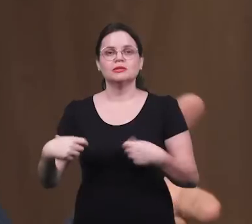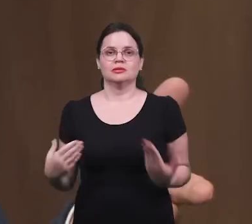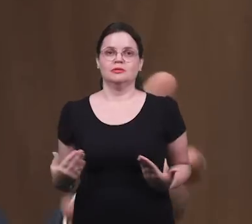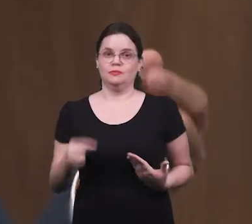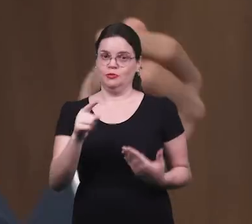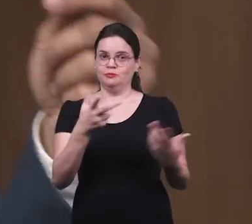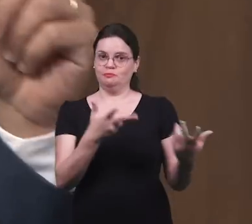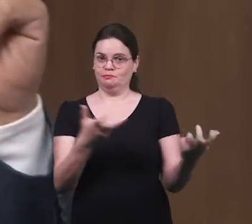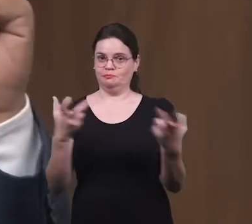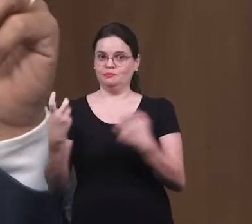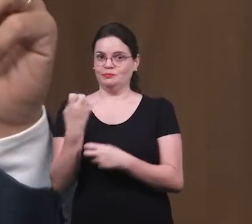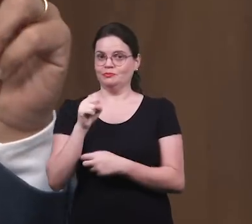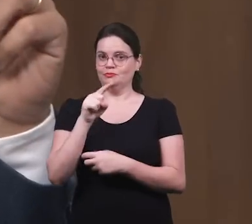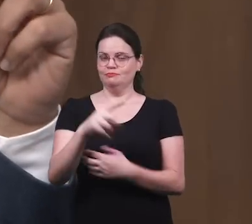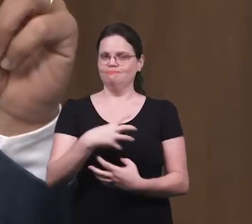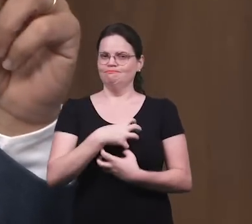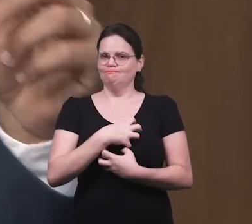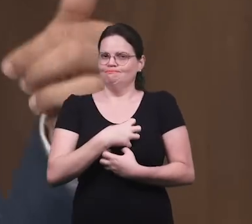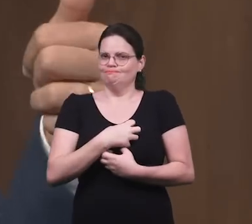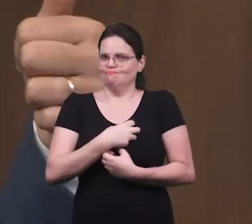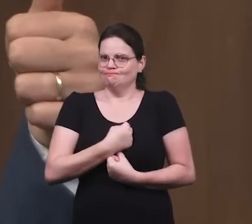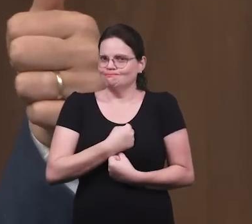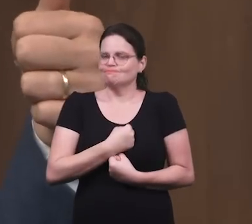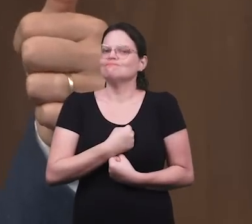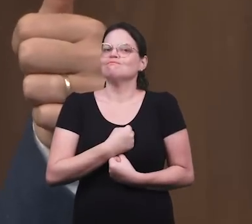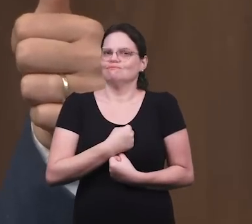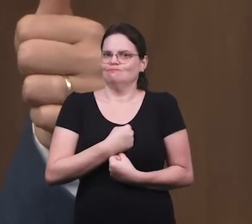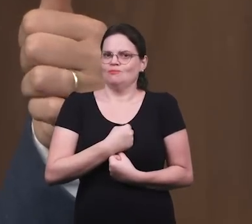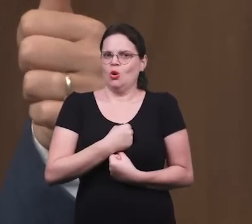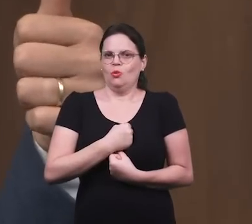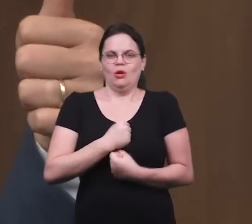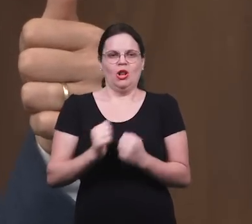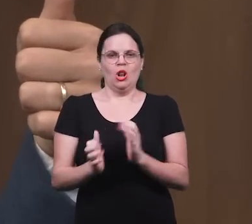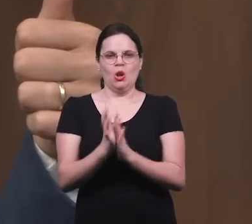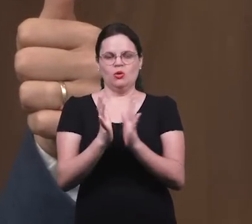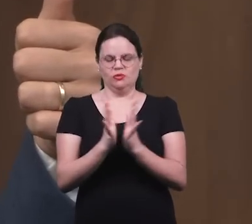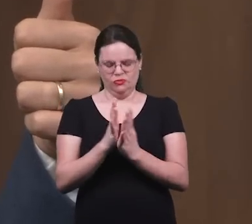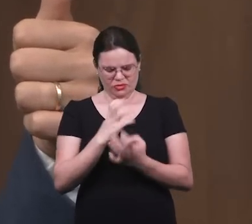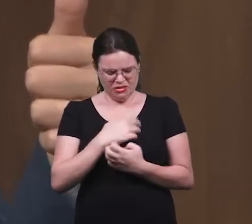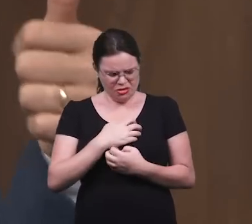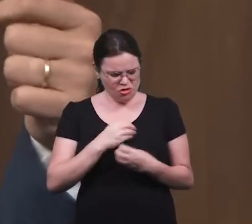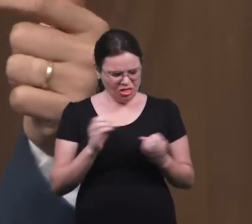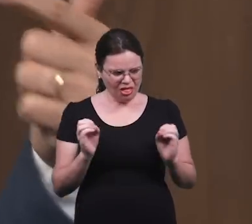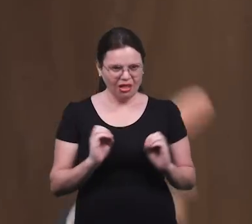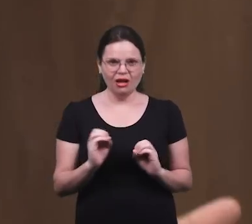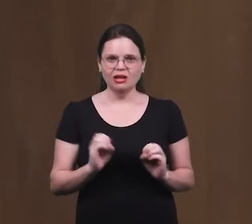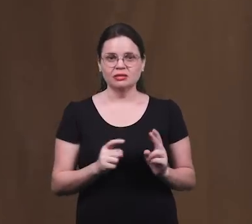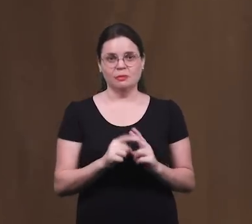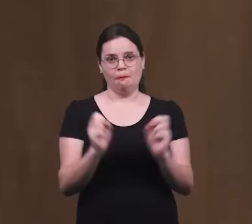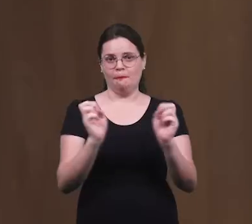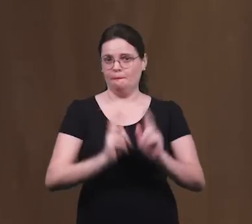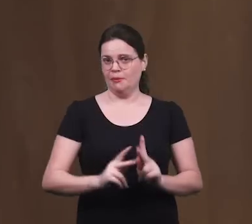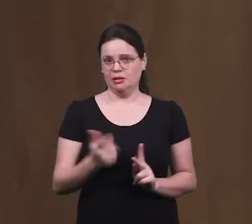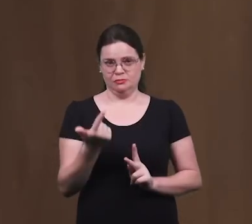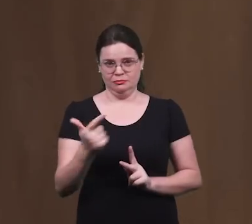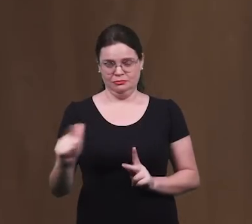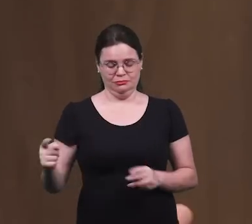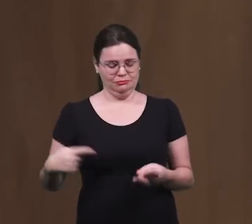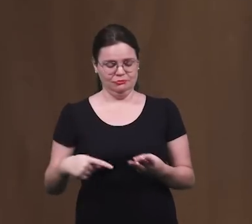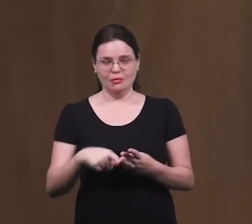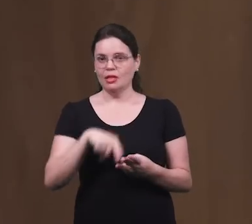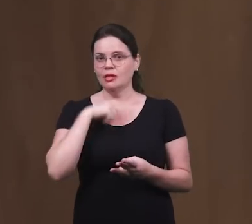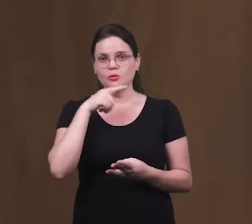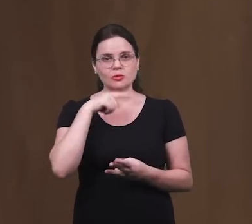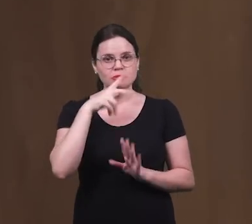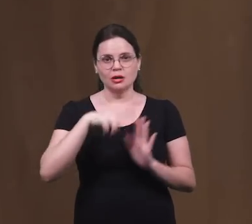pode perceber, quando você está com mágoa com alguém, o louvor não flui no coração. Você não tem paz. Você não consegue